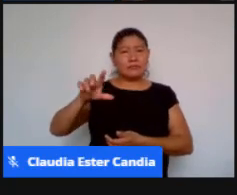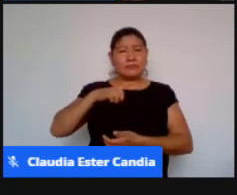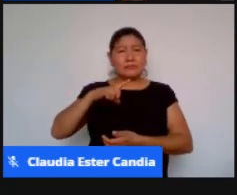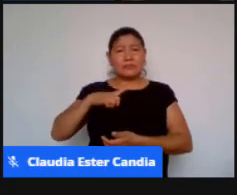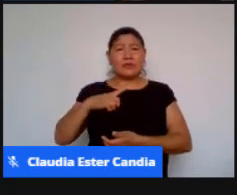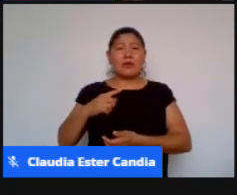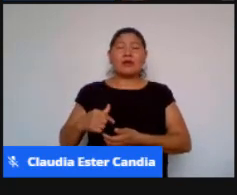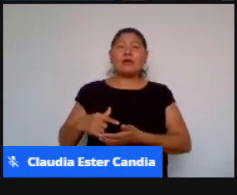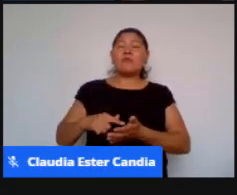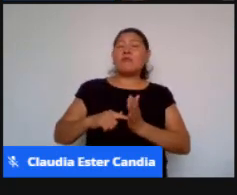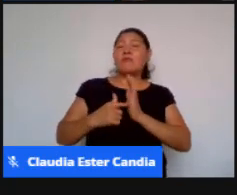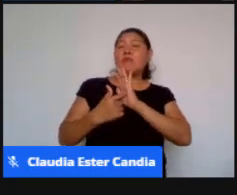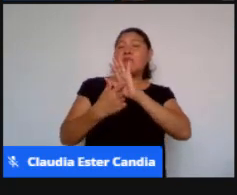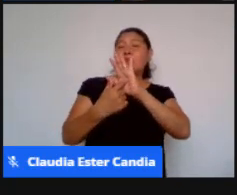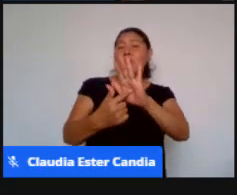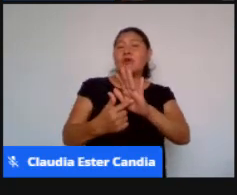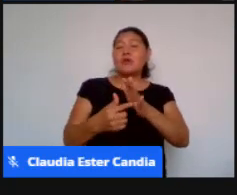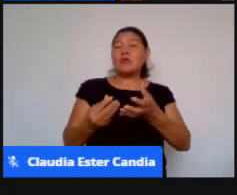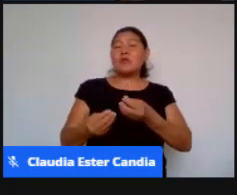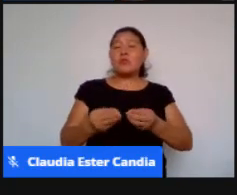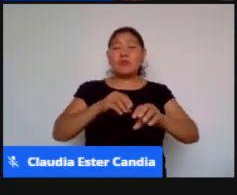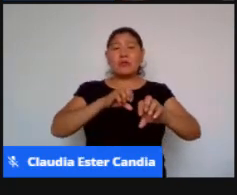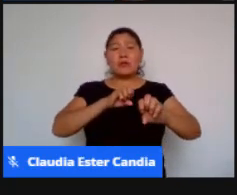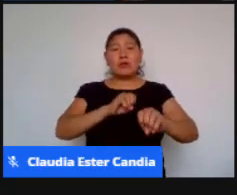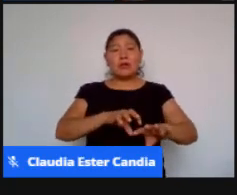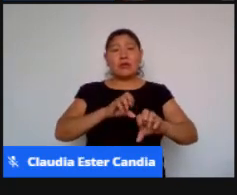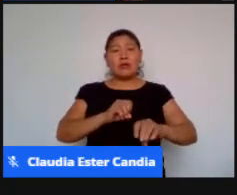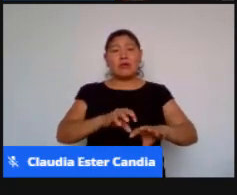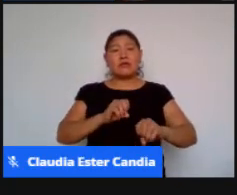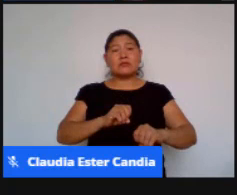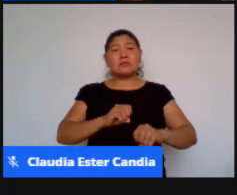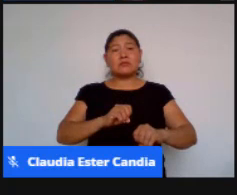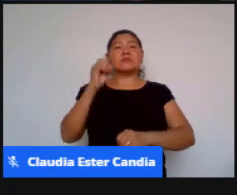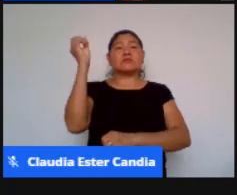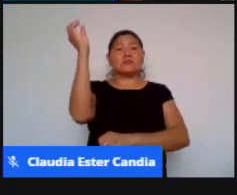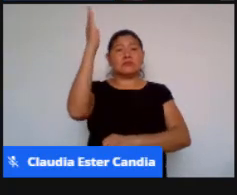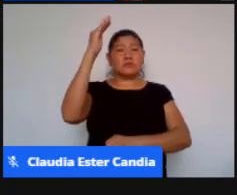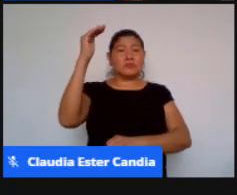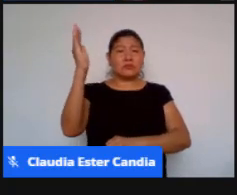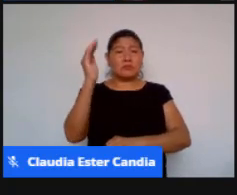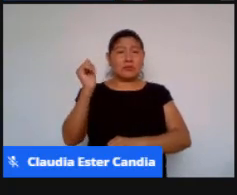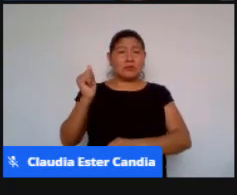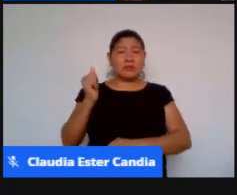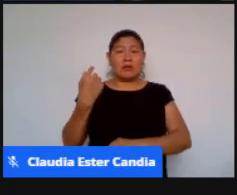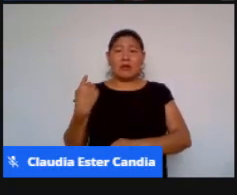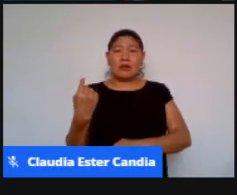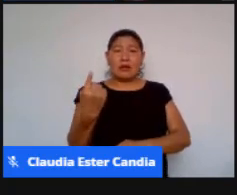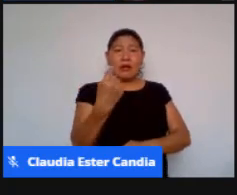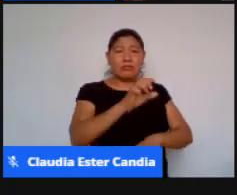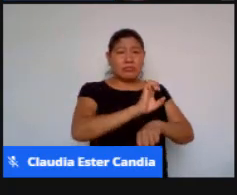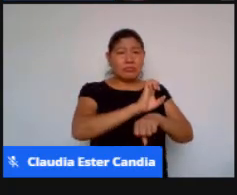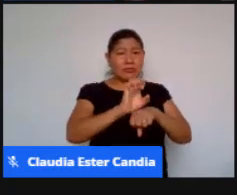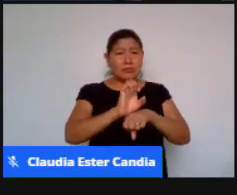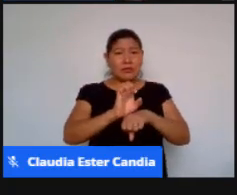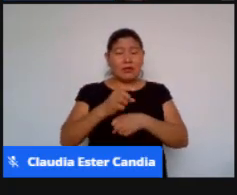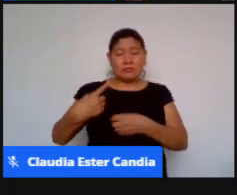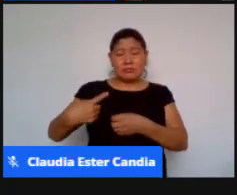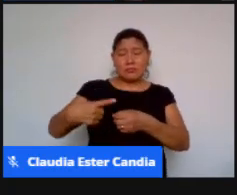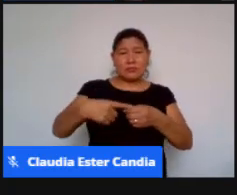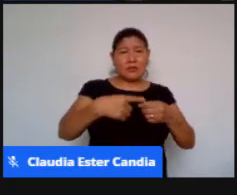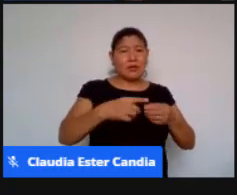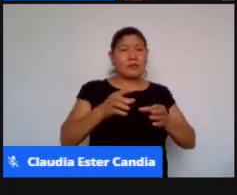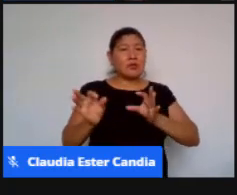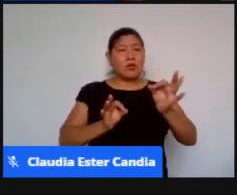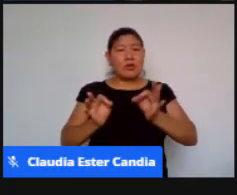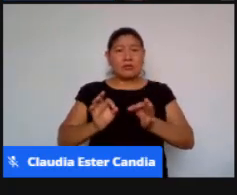vida curricular nas escolas do Brasil inteiro, e aí cada estado e município, ele precisou organizar o seu. Por que